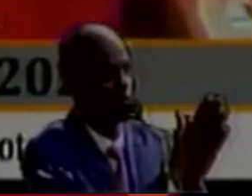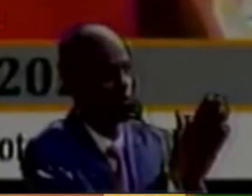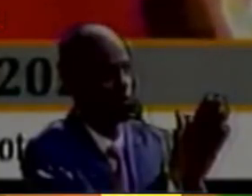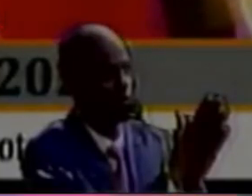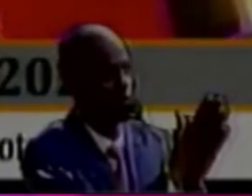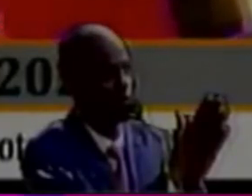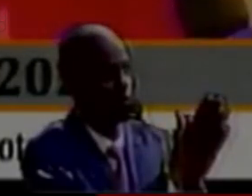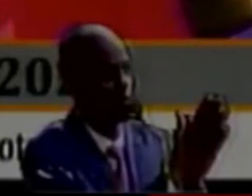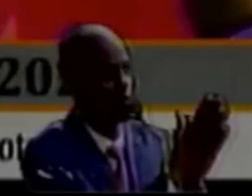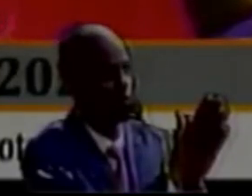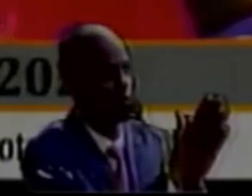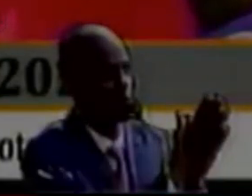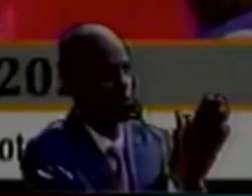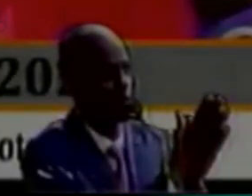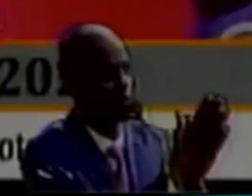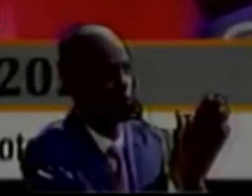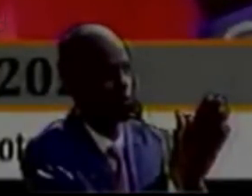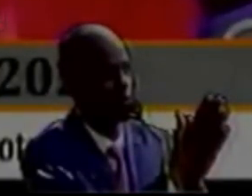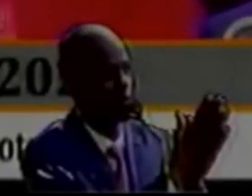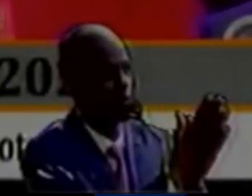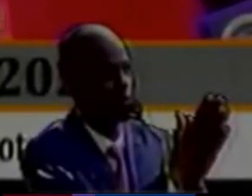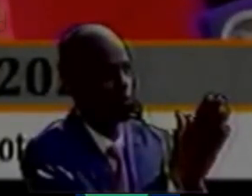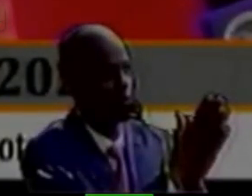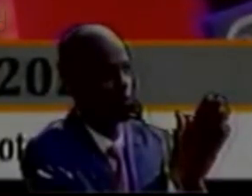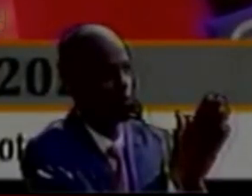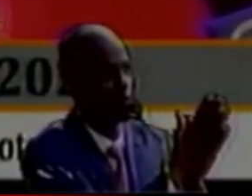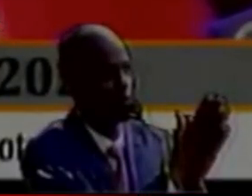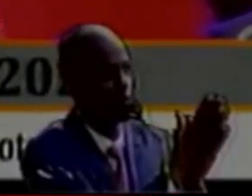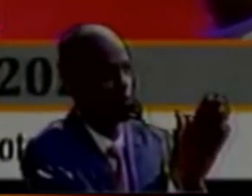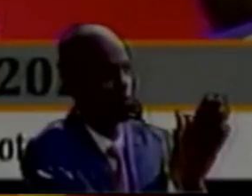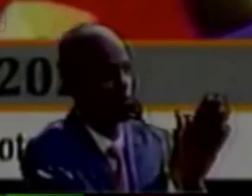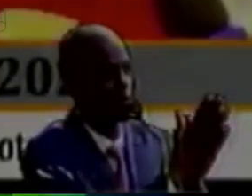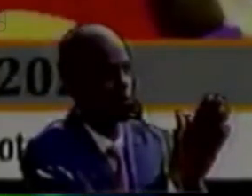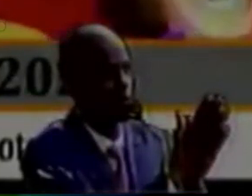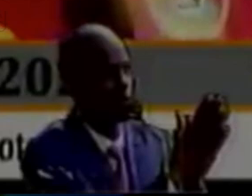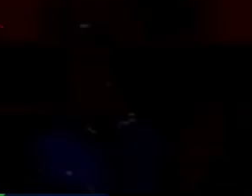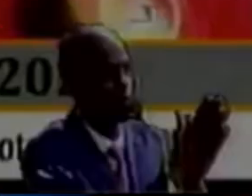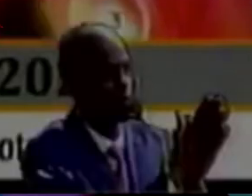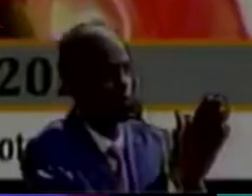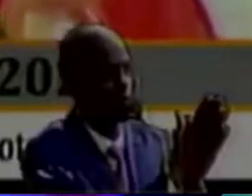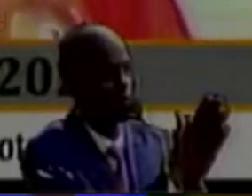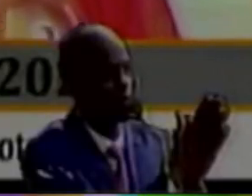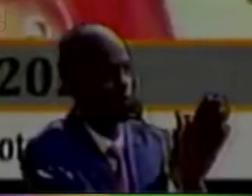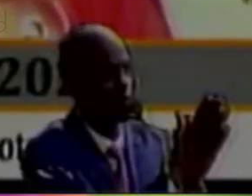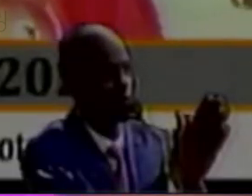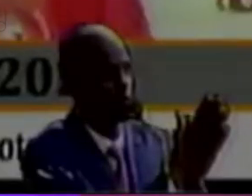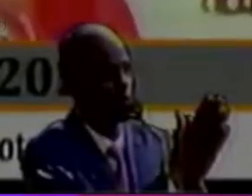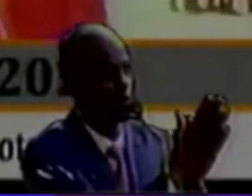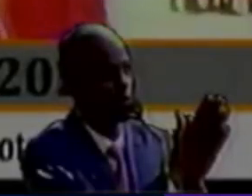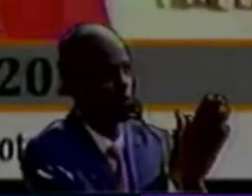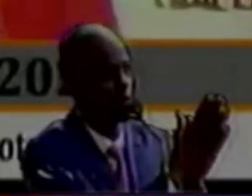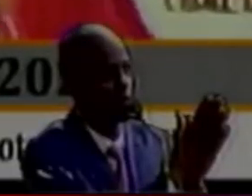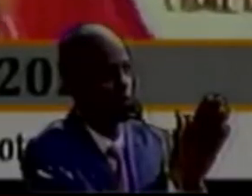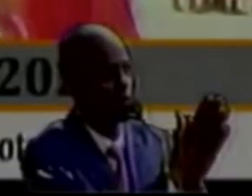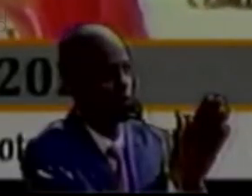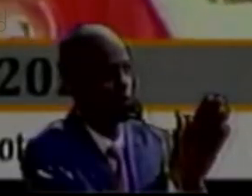Absolutamente, a presença do Brasil é capital para os haitianos. Brasiliens, c'est peuple frère